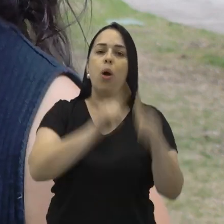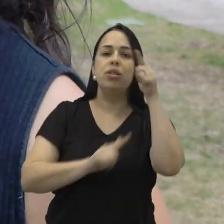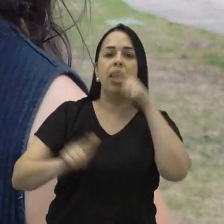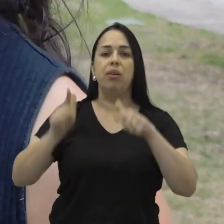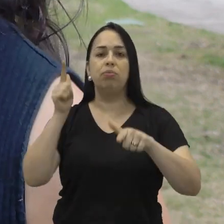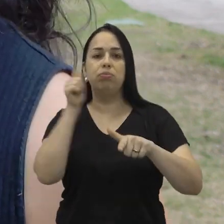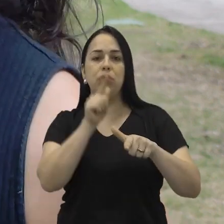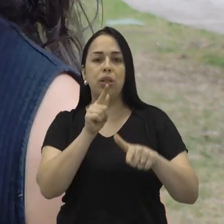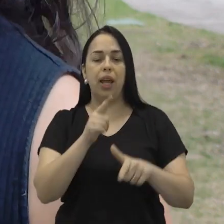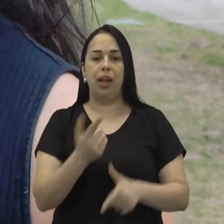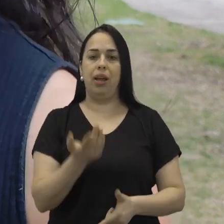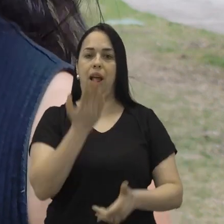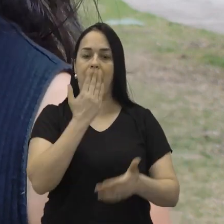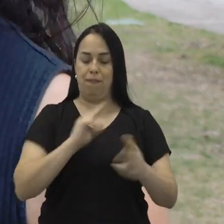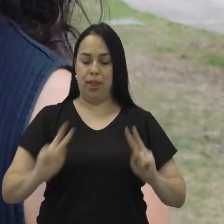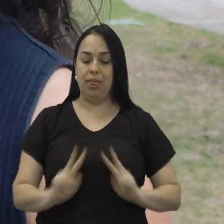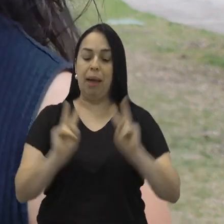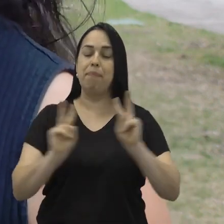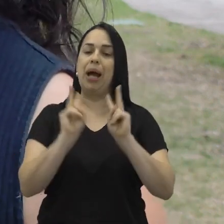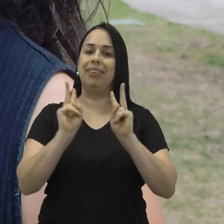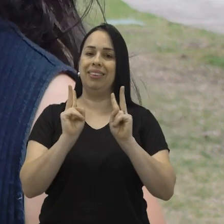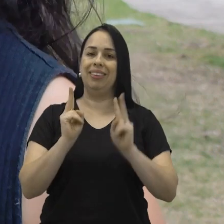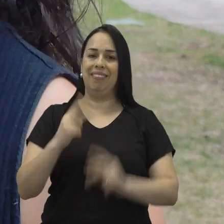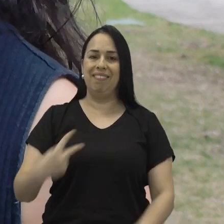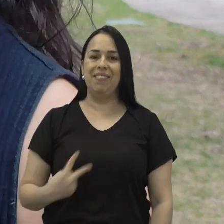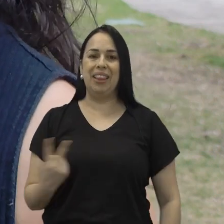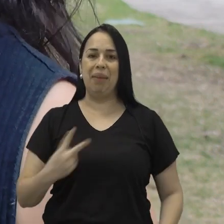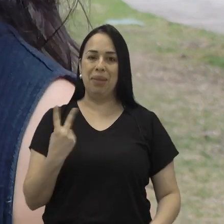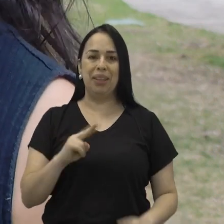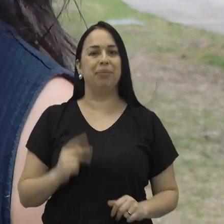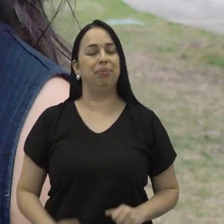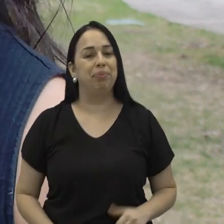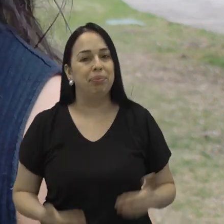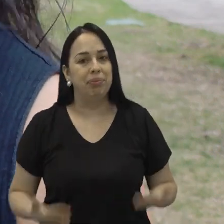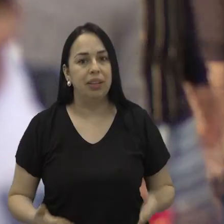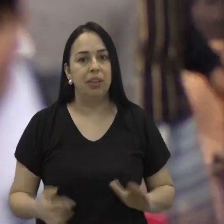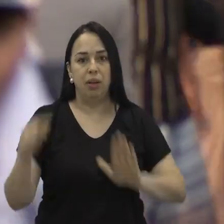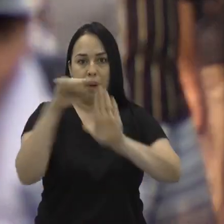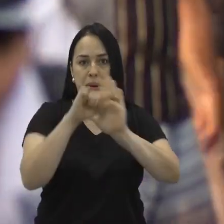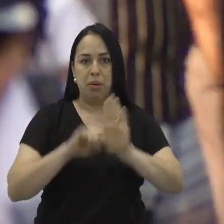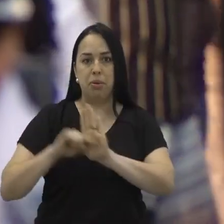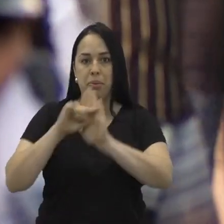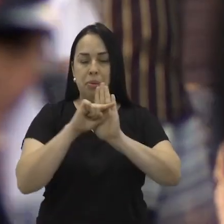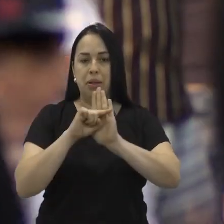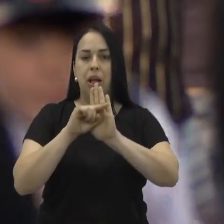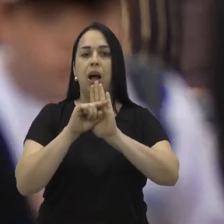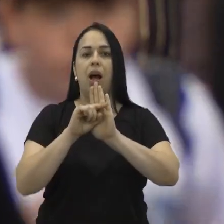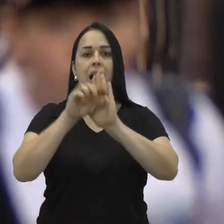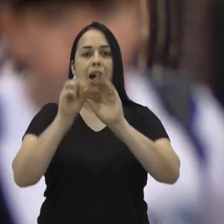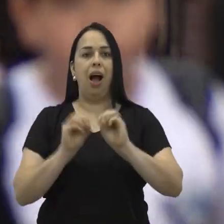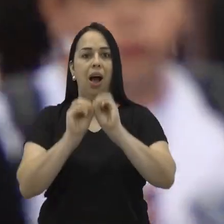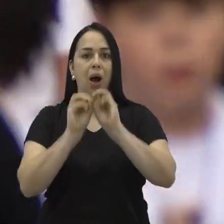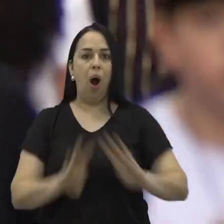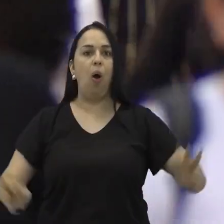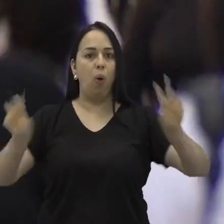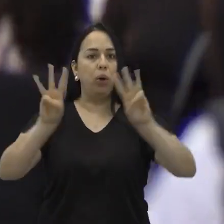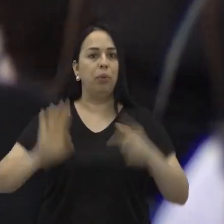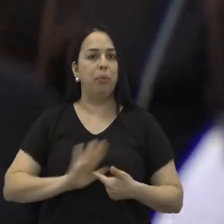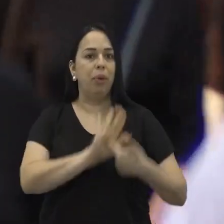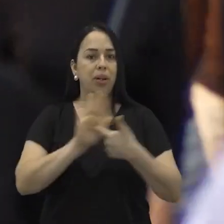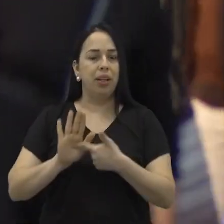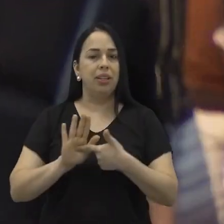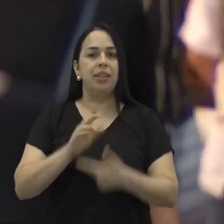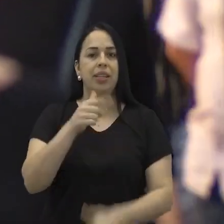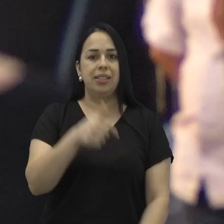um maior volume de nutrientes que vem desses alimentos então naturais. Um relatório divulgado pela ONU mostra que cerca